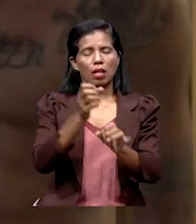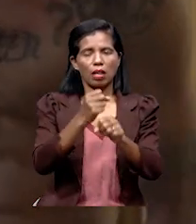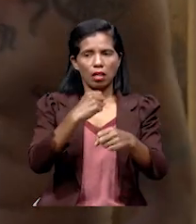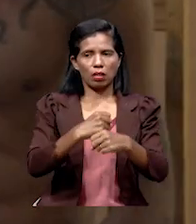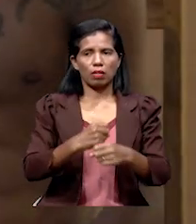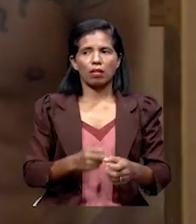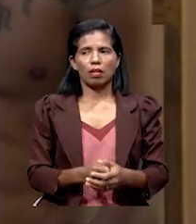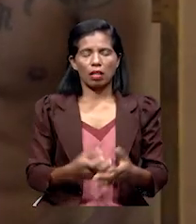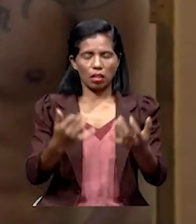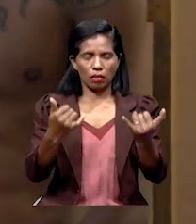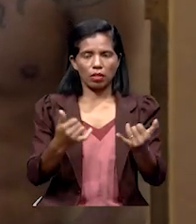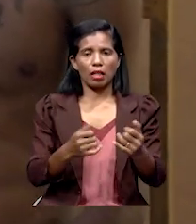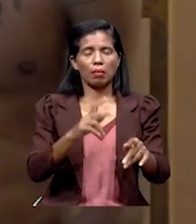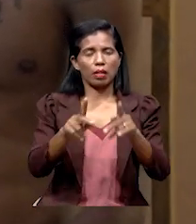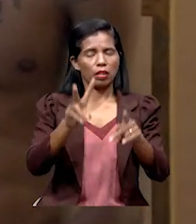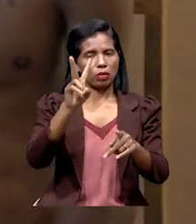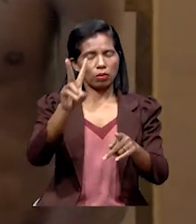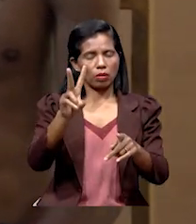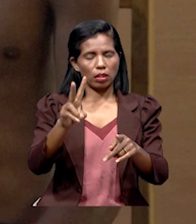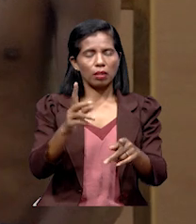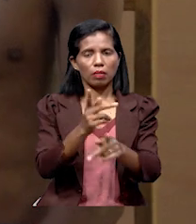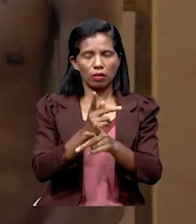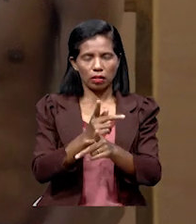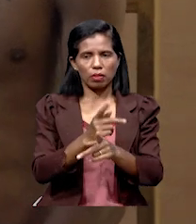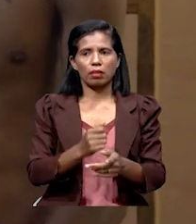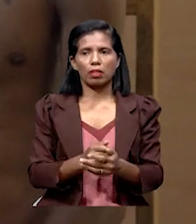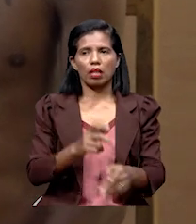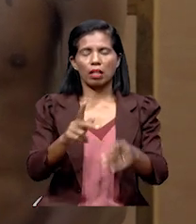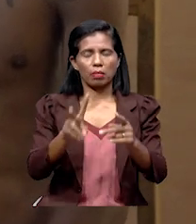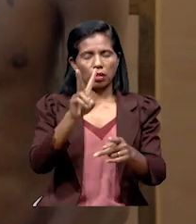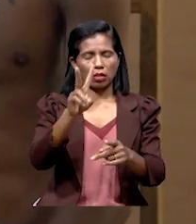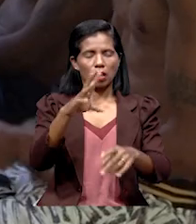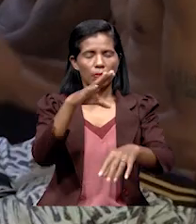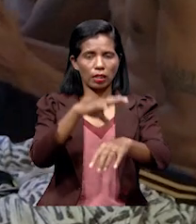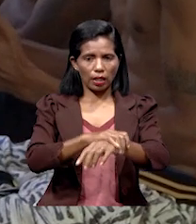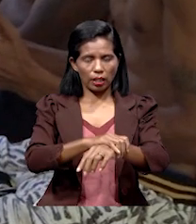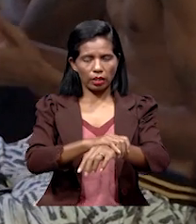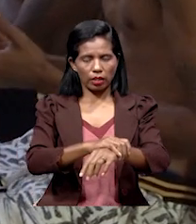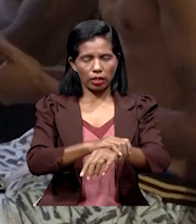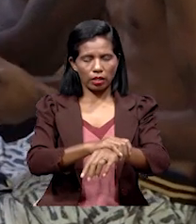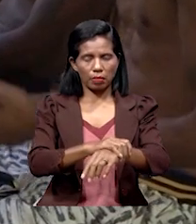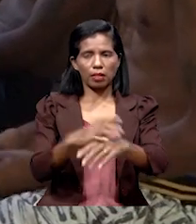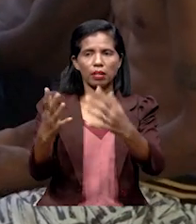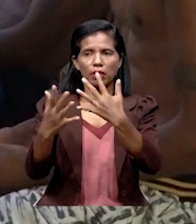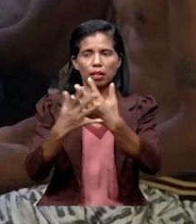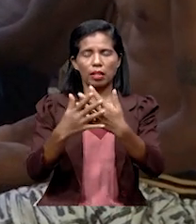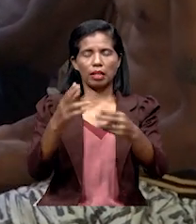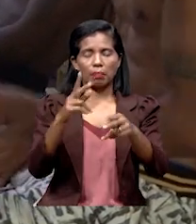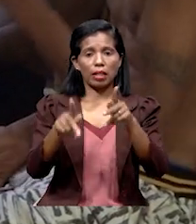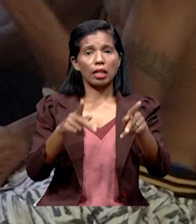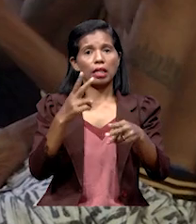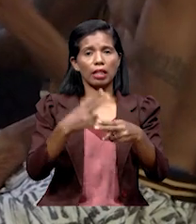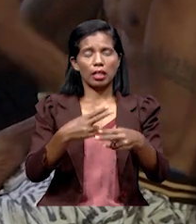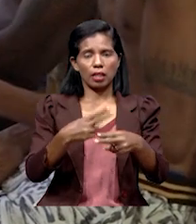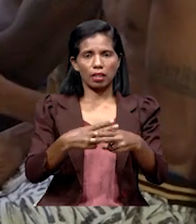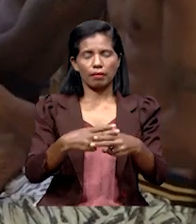Nebe agora sasine ami asiguro na. I emane roma ne ami fotiu tiano ne. Suspeito ne narang inisial